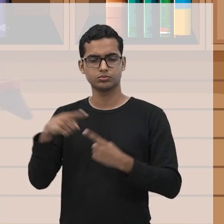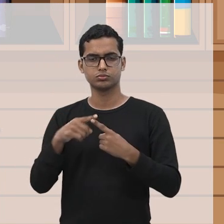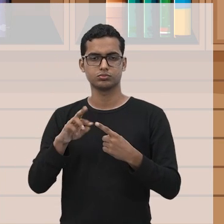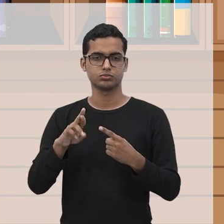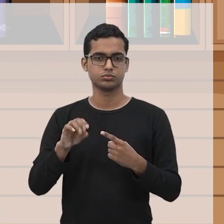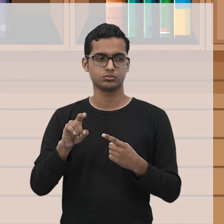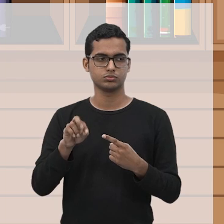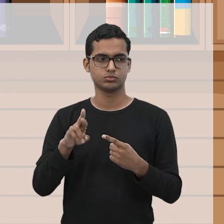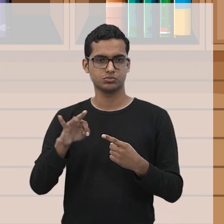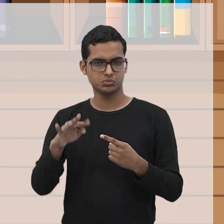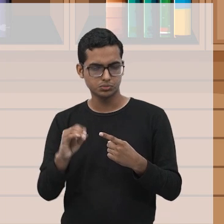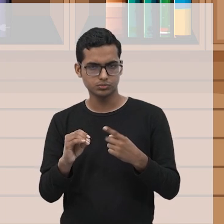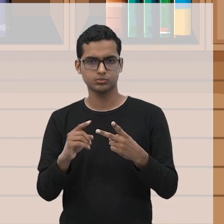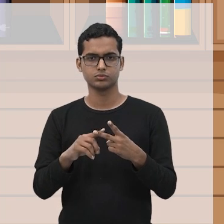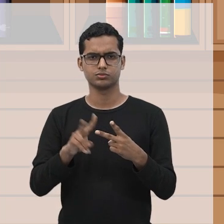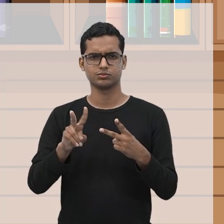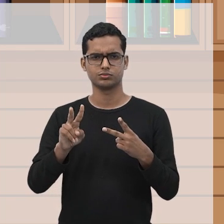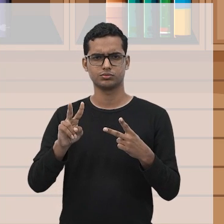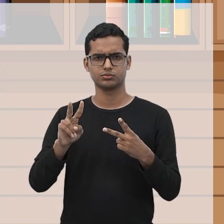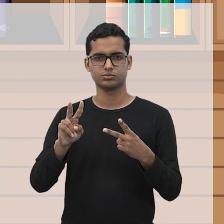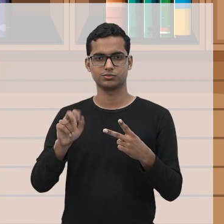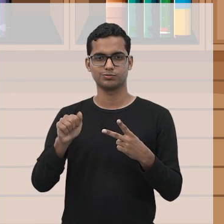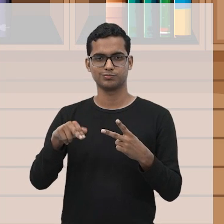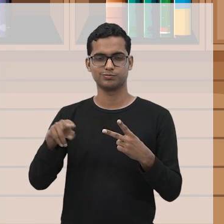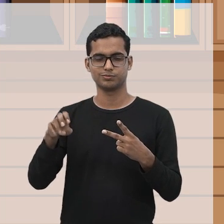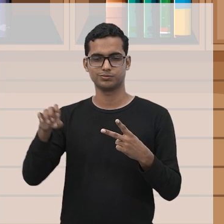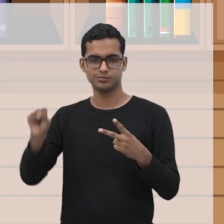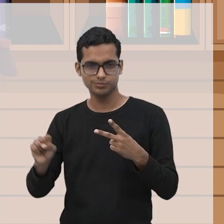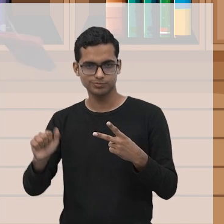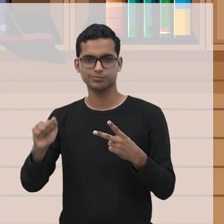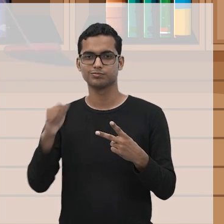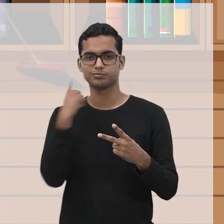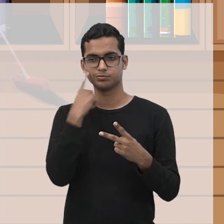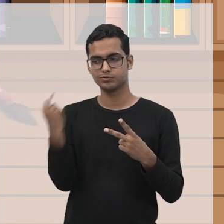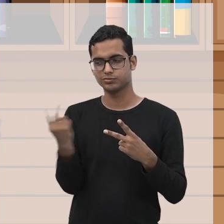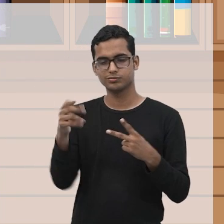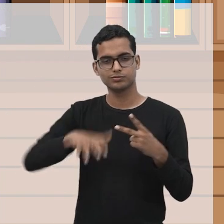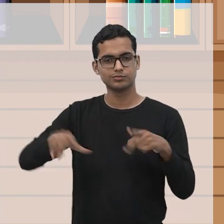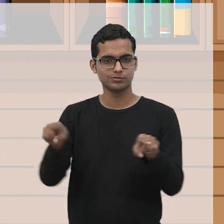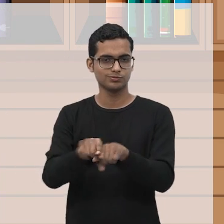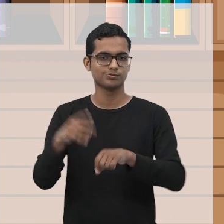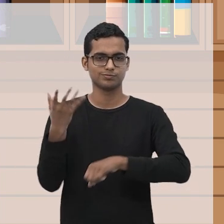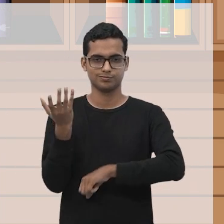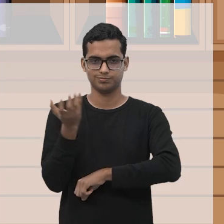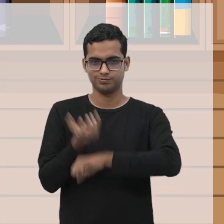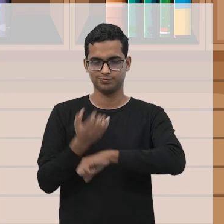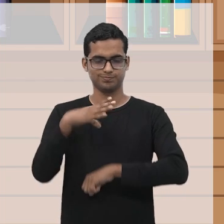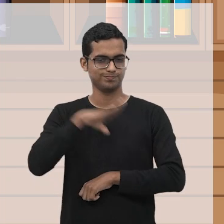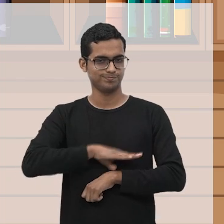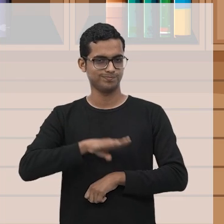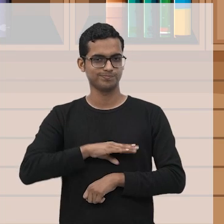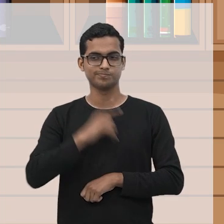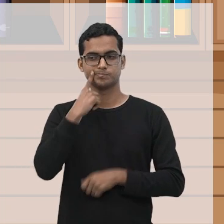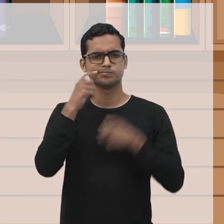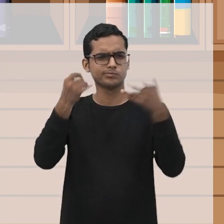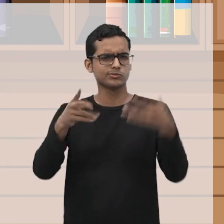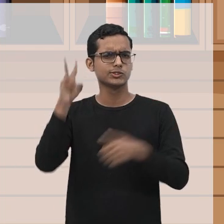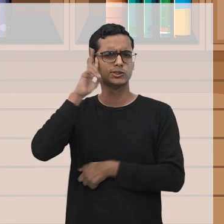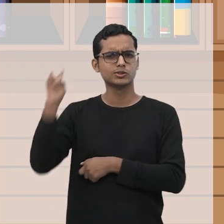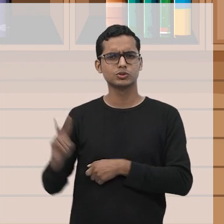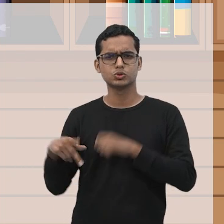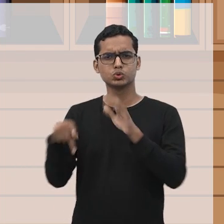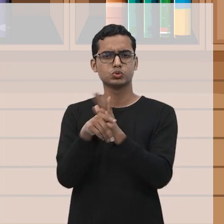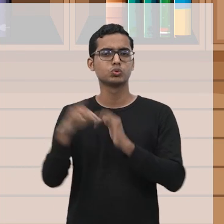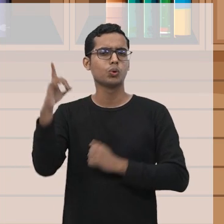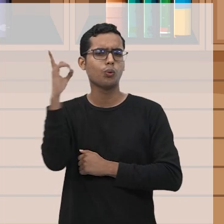professora Vanessa, de língua portuguesa. E aí vocês verificam que eles estão contando uma história do